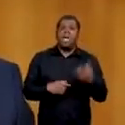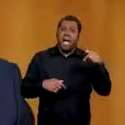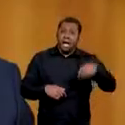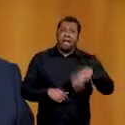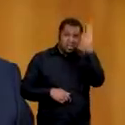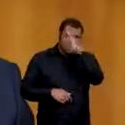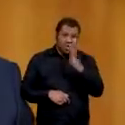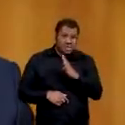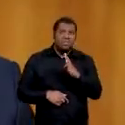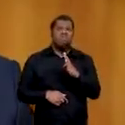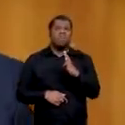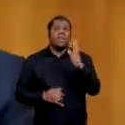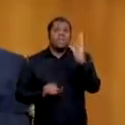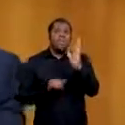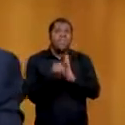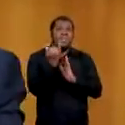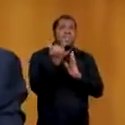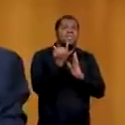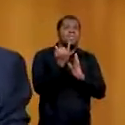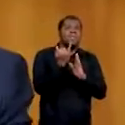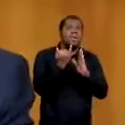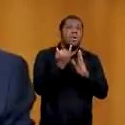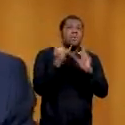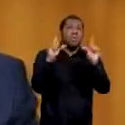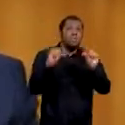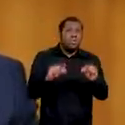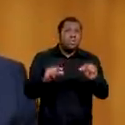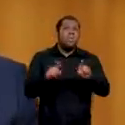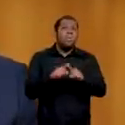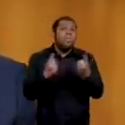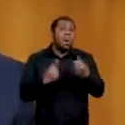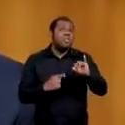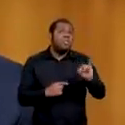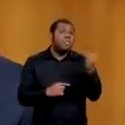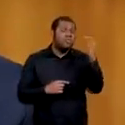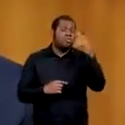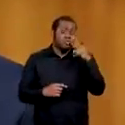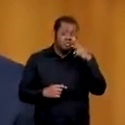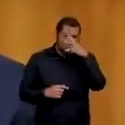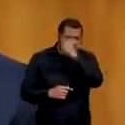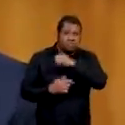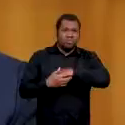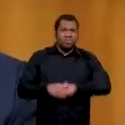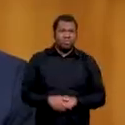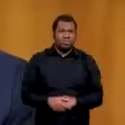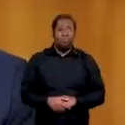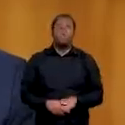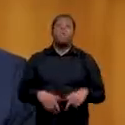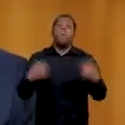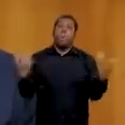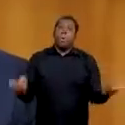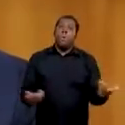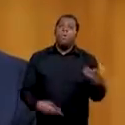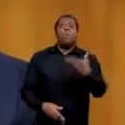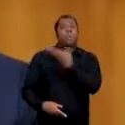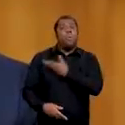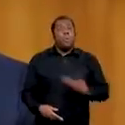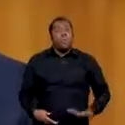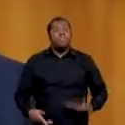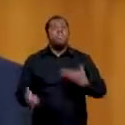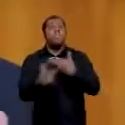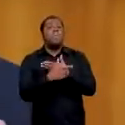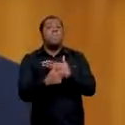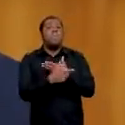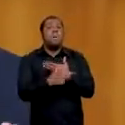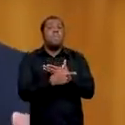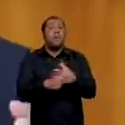credibilidade. Tá? O governo tem que passar credibilidade para a sociedade. Segundo, o governo tem que garantir previsibilidade das coisas.